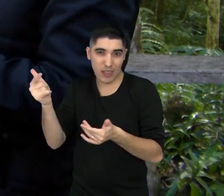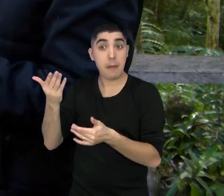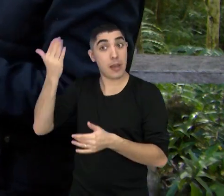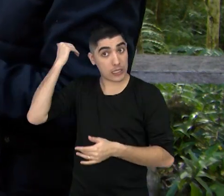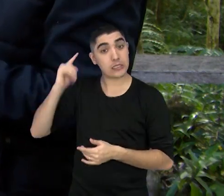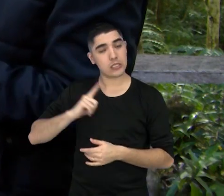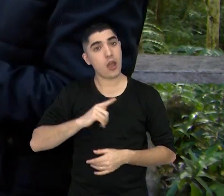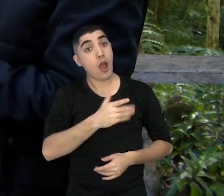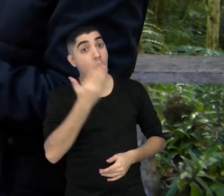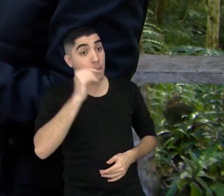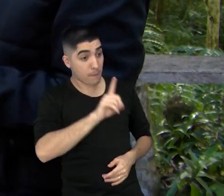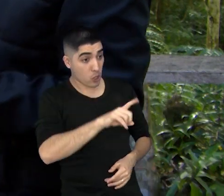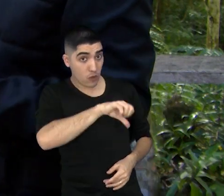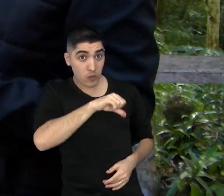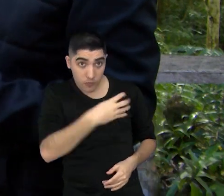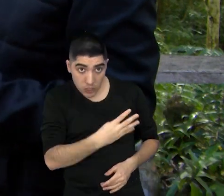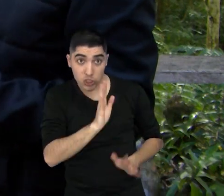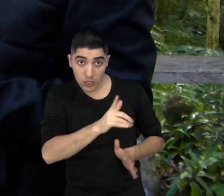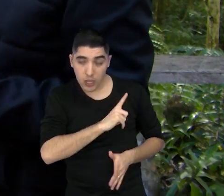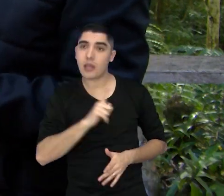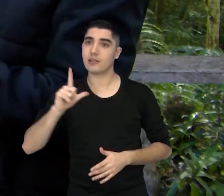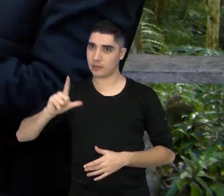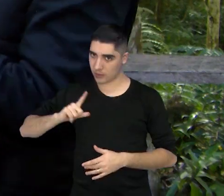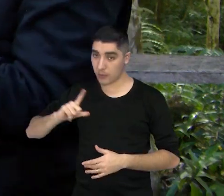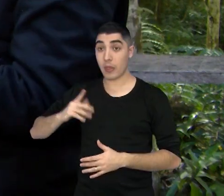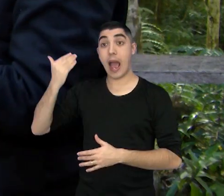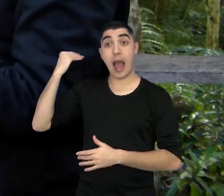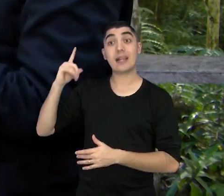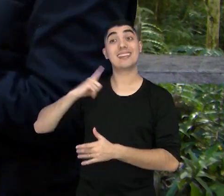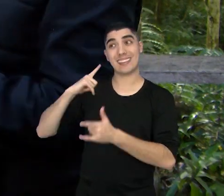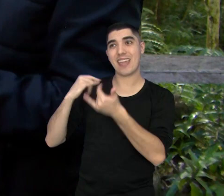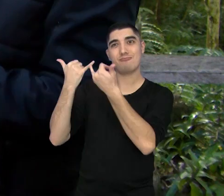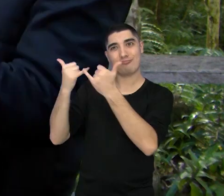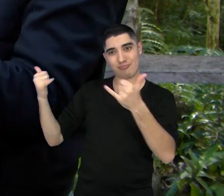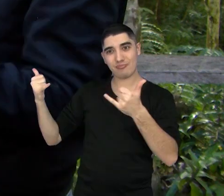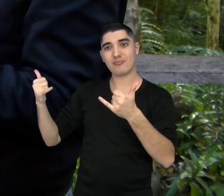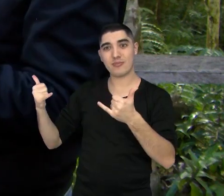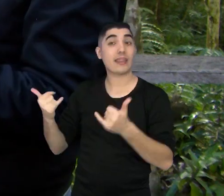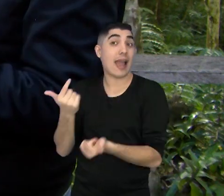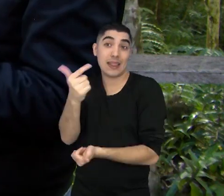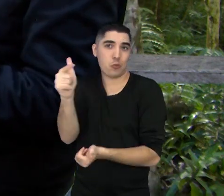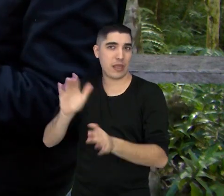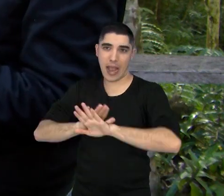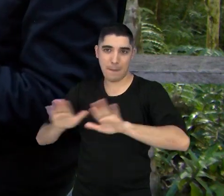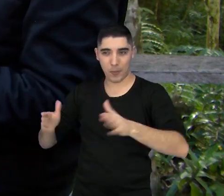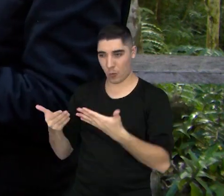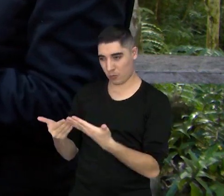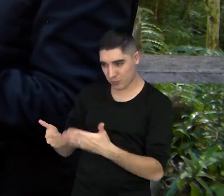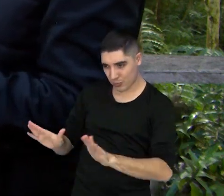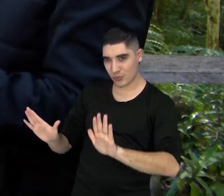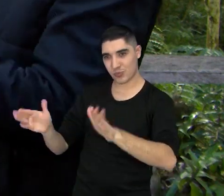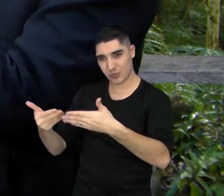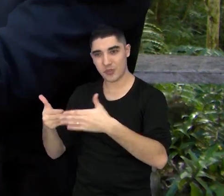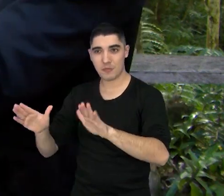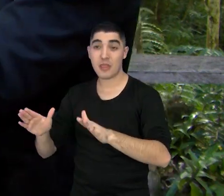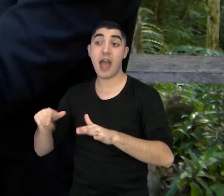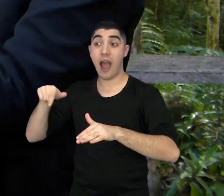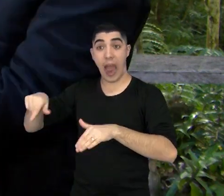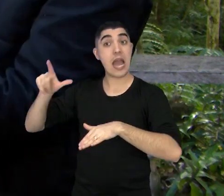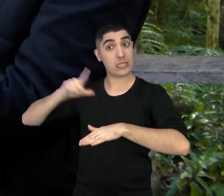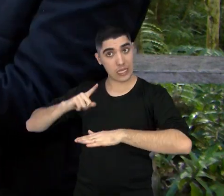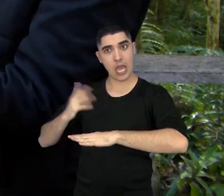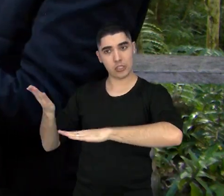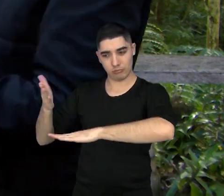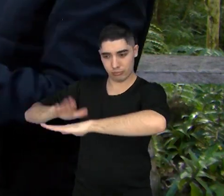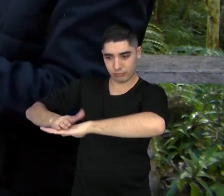Mas naquela época tinha. Em 94 já tinha. Tinha um sinal. Aí tinha energia elétrica, não existia mais as porteiras, ainda bem. Metade da estrada